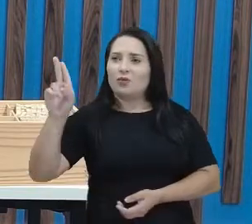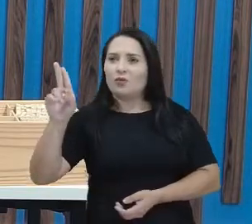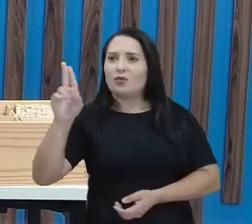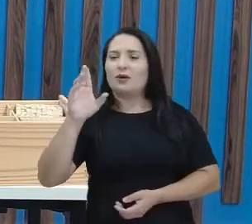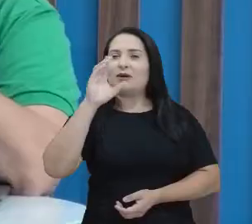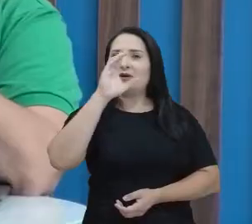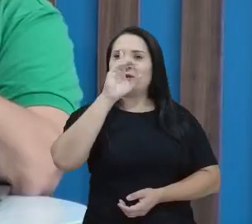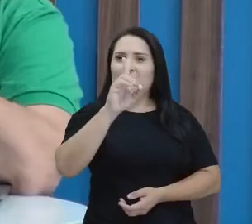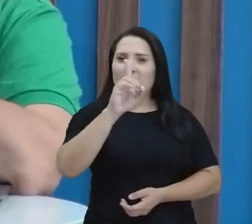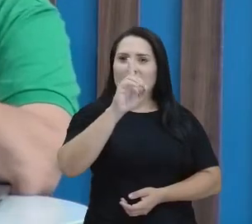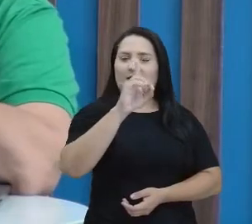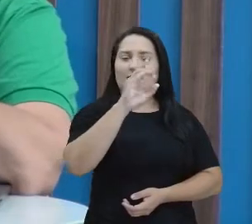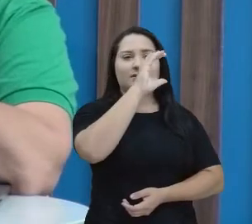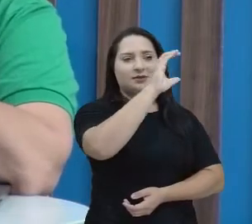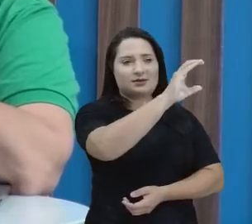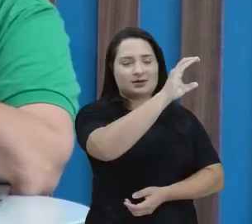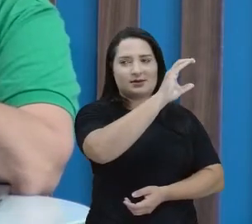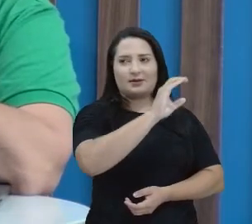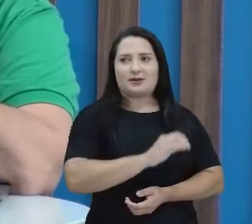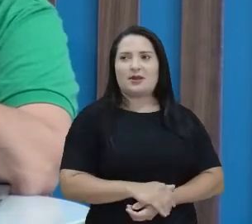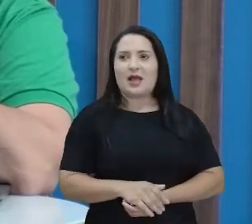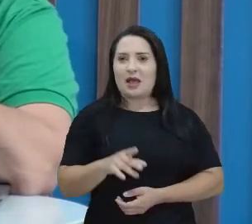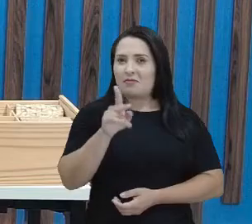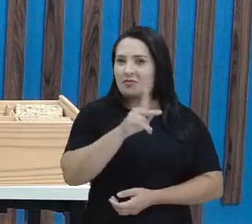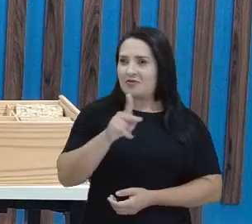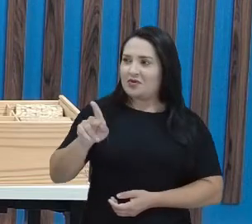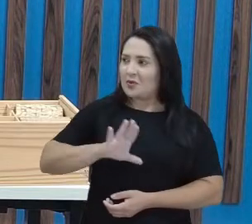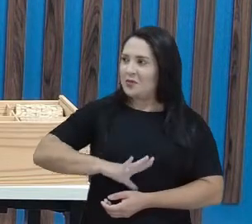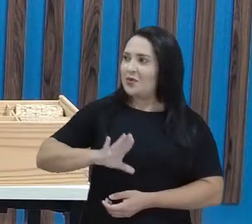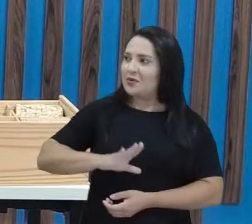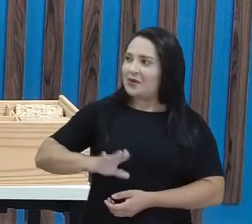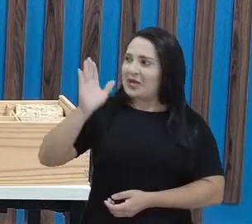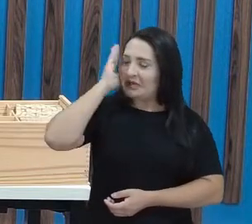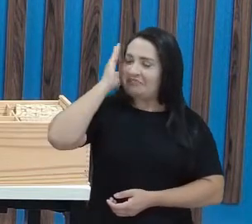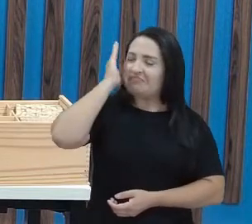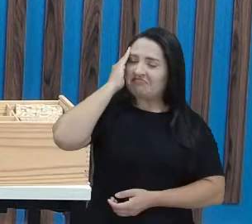C de centena. Que de letra tá aqui, a professora de português que entende, né?